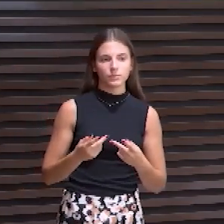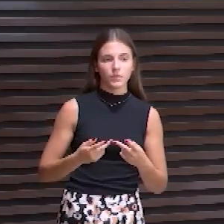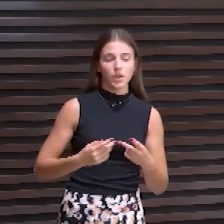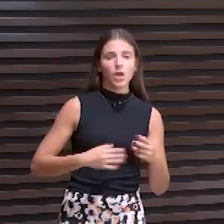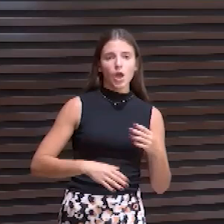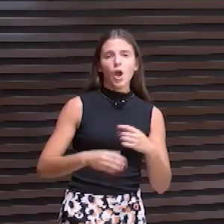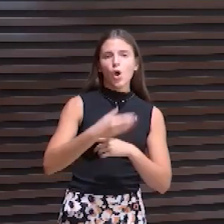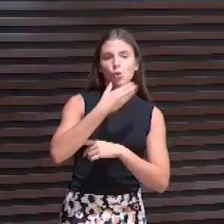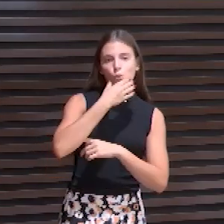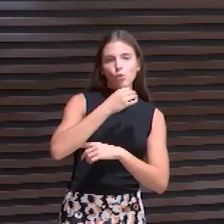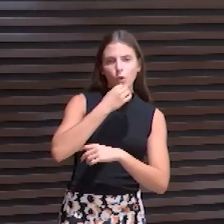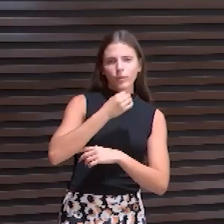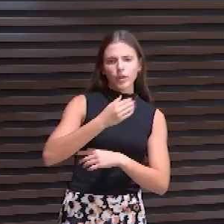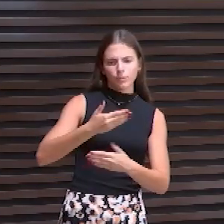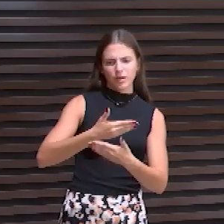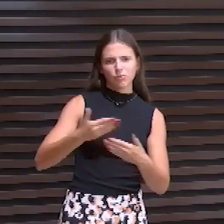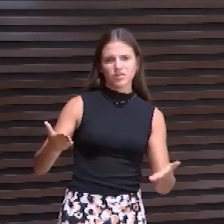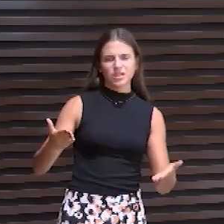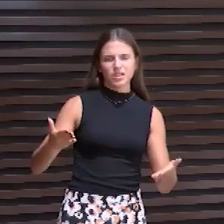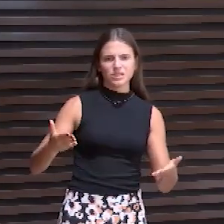raça abominável,